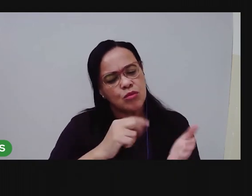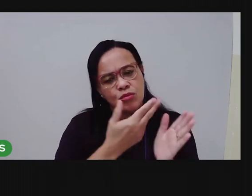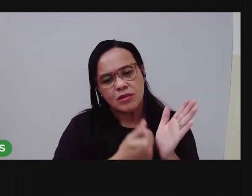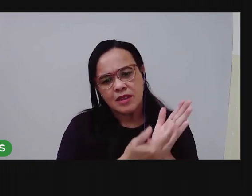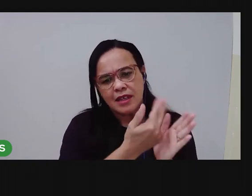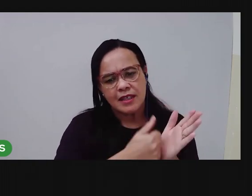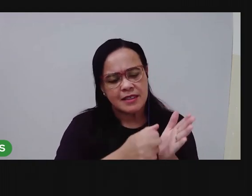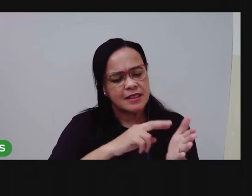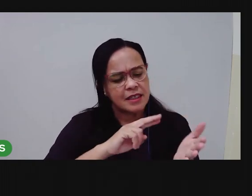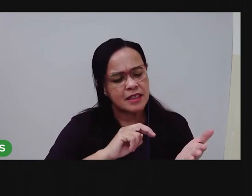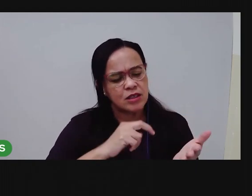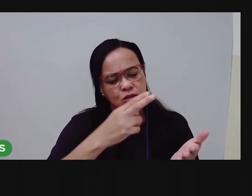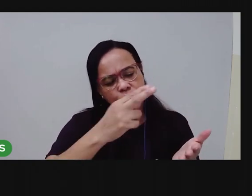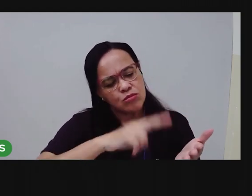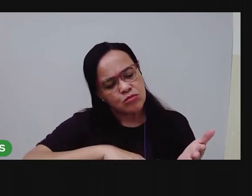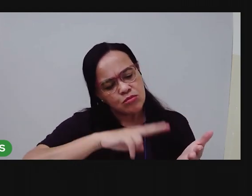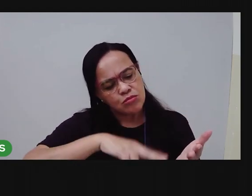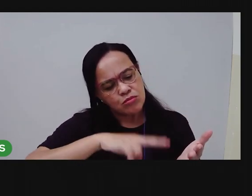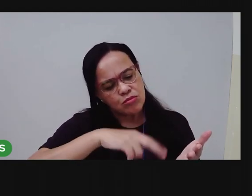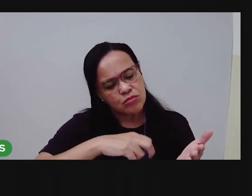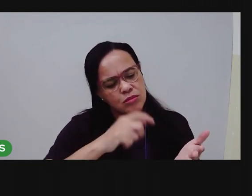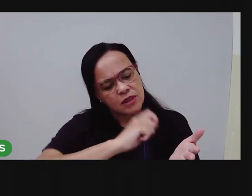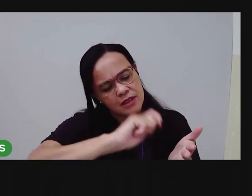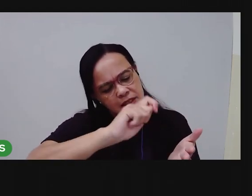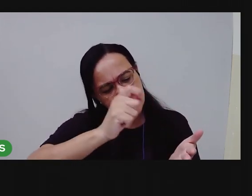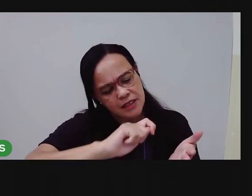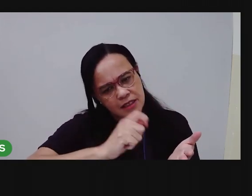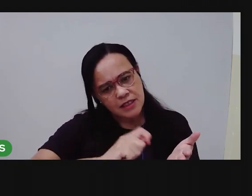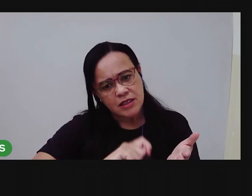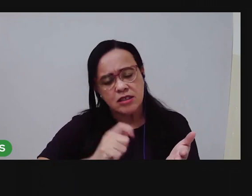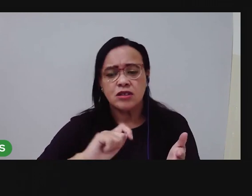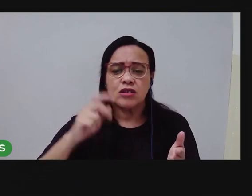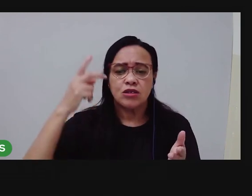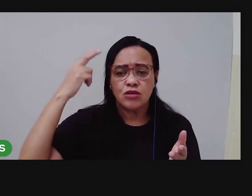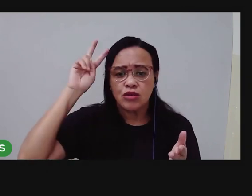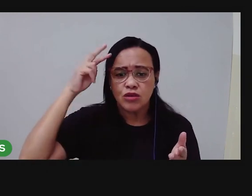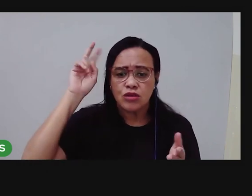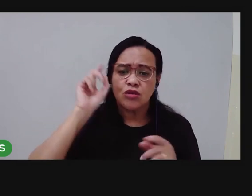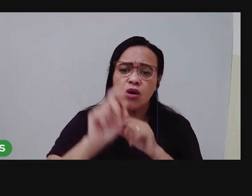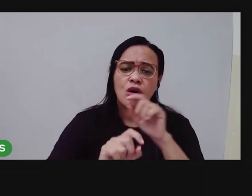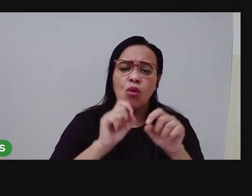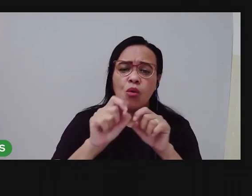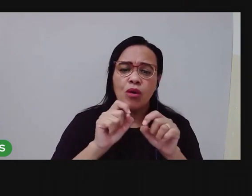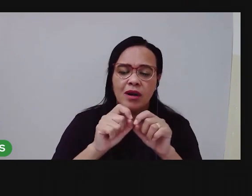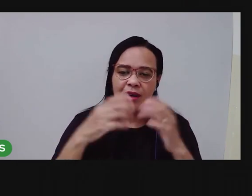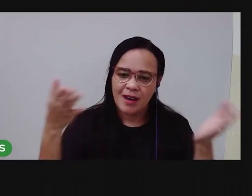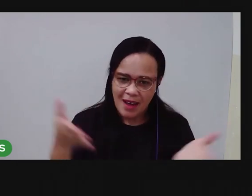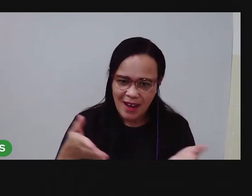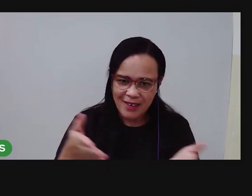nessas páginas. Que história esse livro traz para a gente?